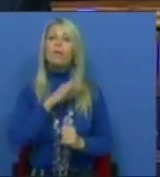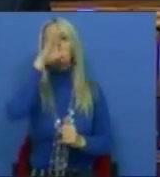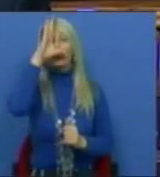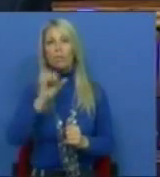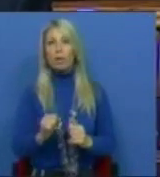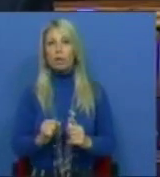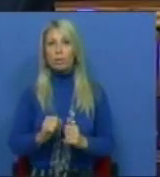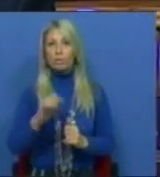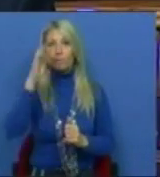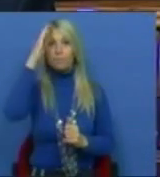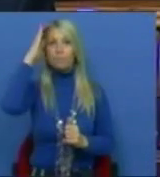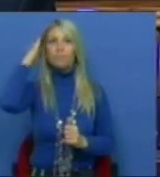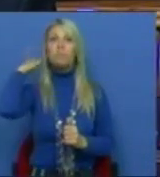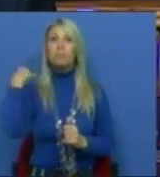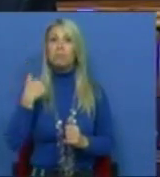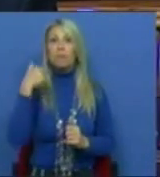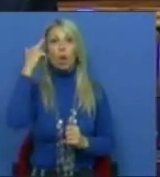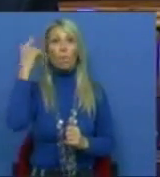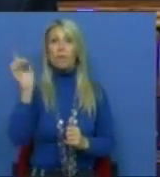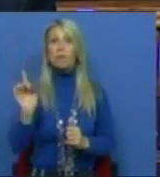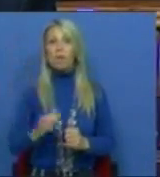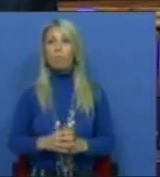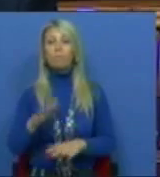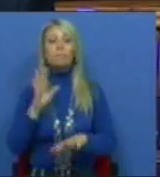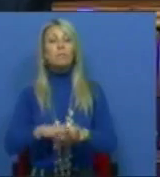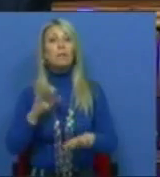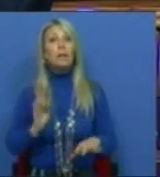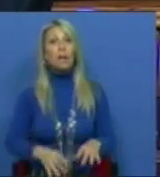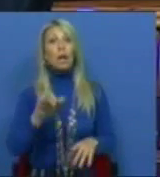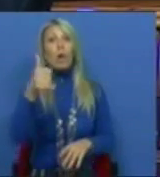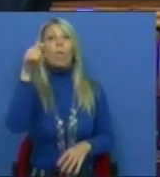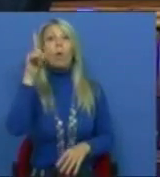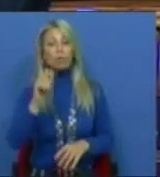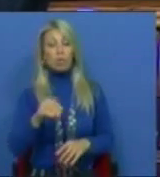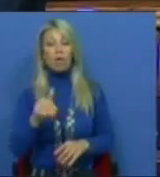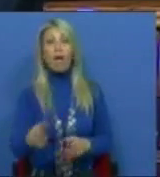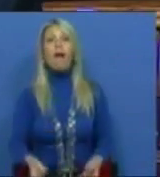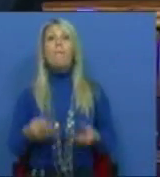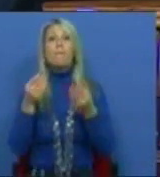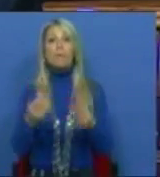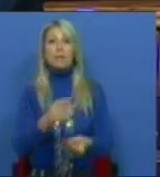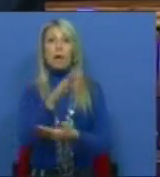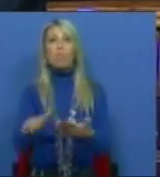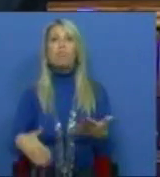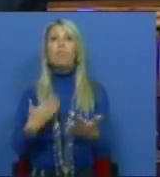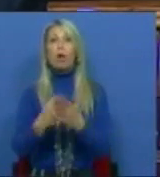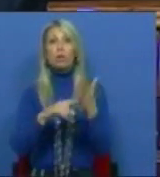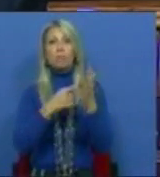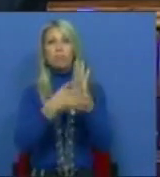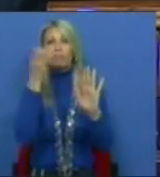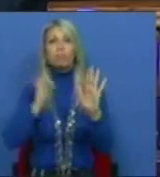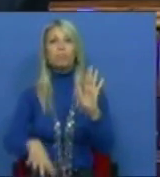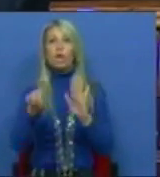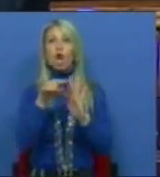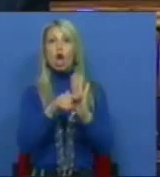Ministro, eu penso que não, e por isso o Bloco de Esquerda irá apresentar uma proposta de revogação desta norma